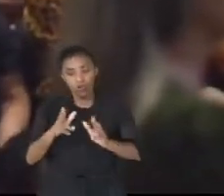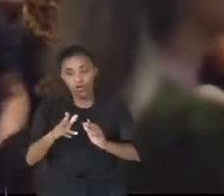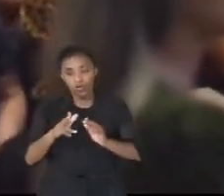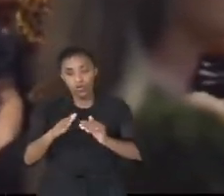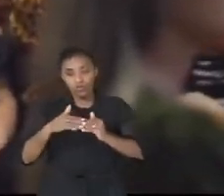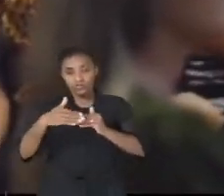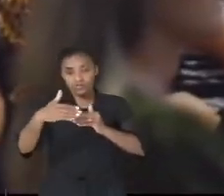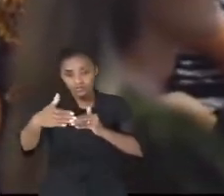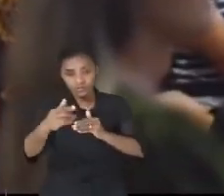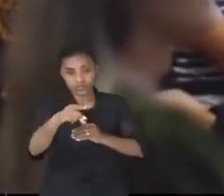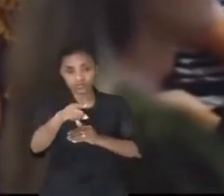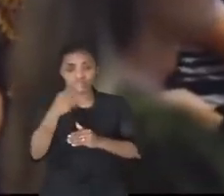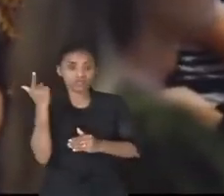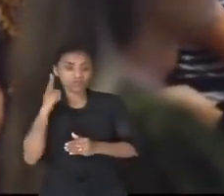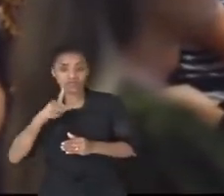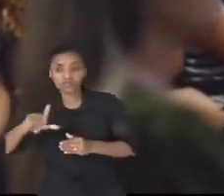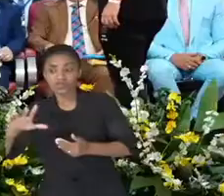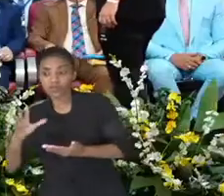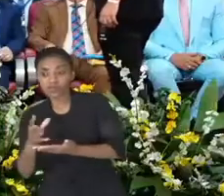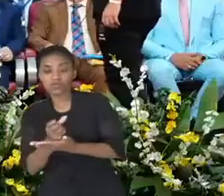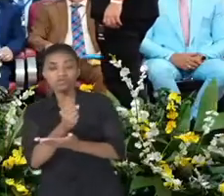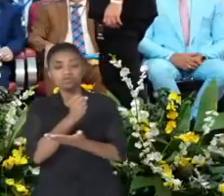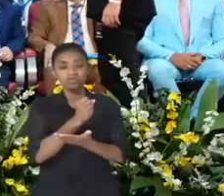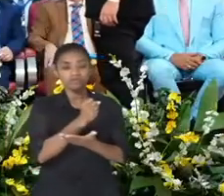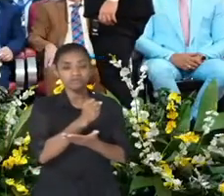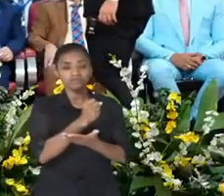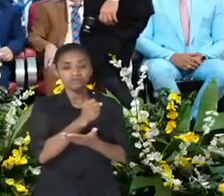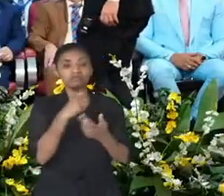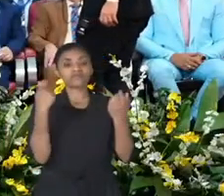Vocês vão ter que conquistá-lo.